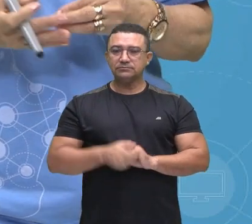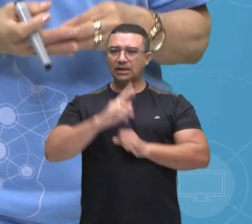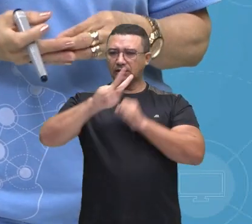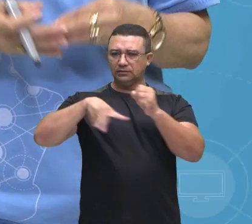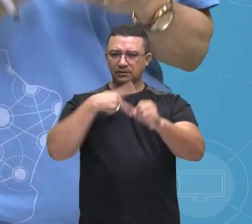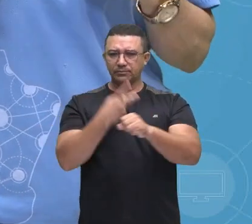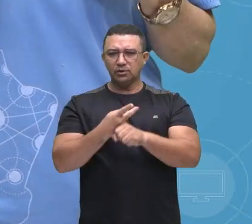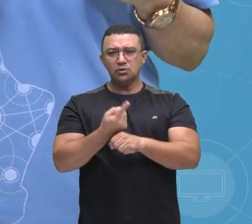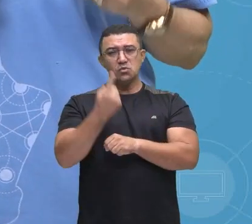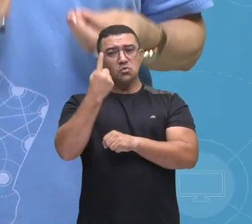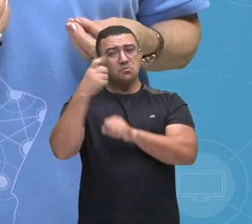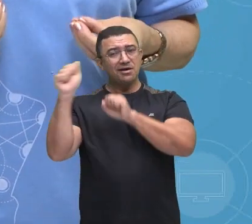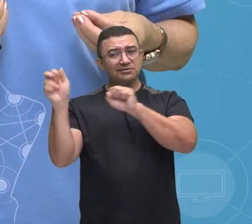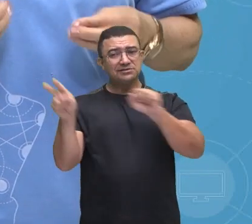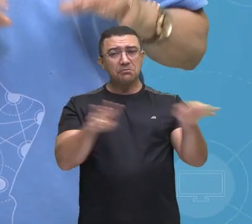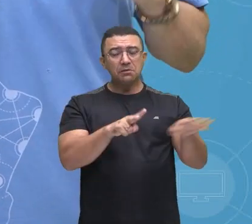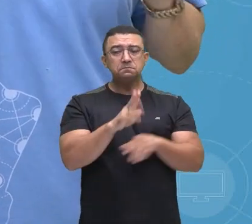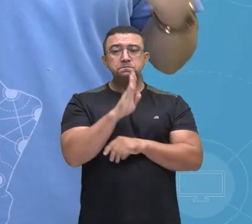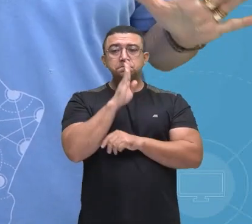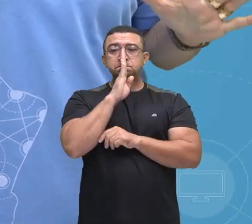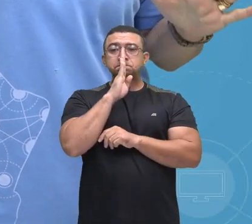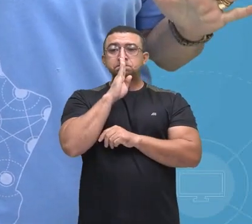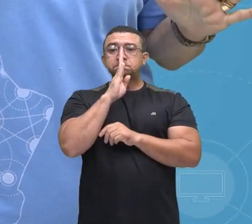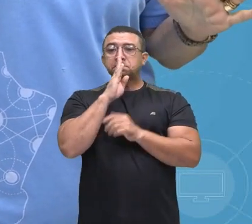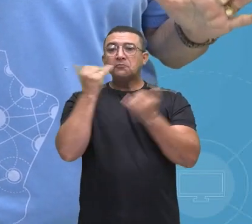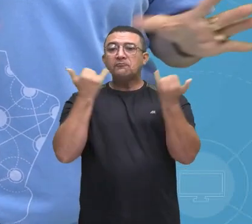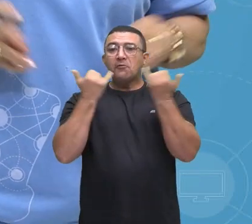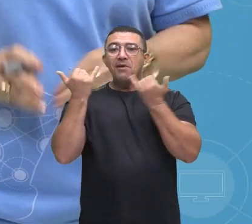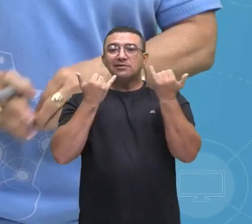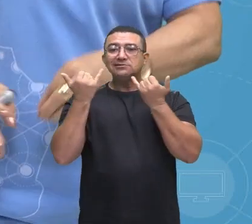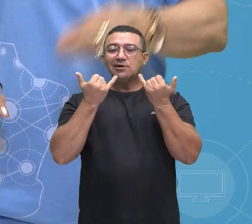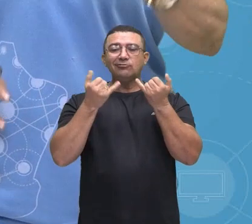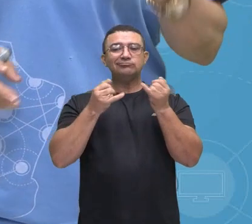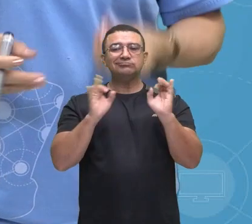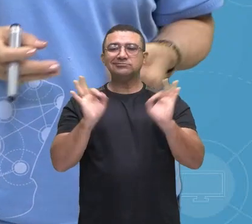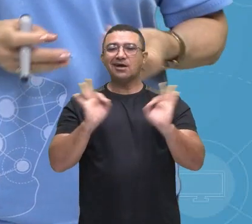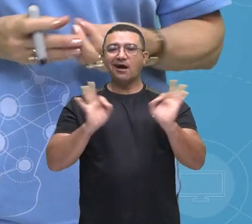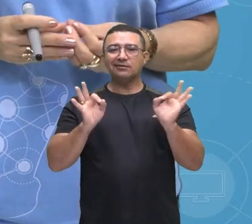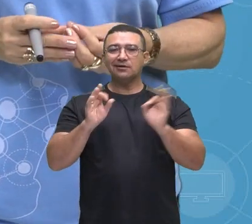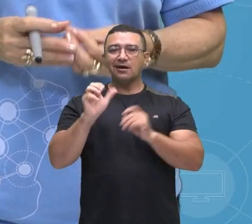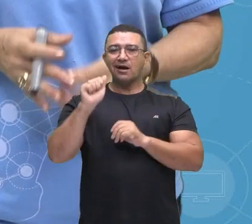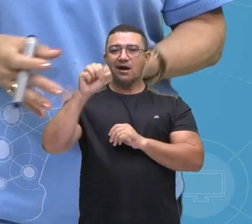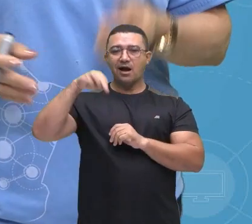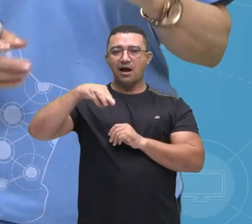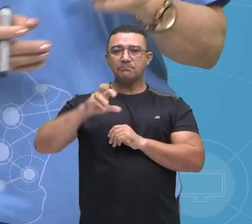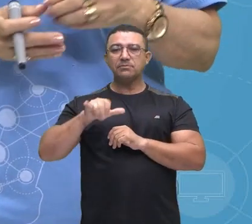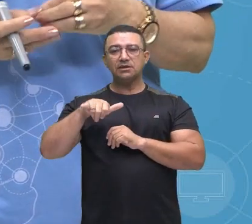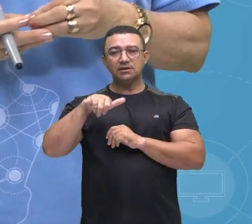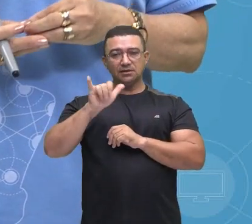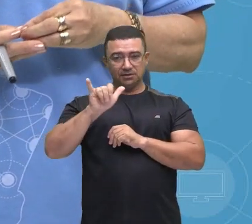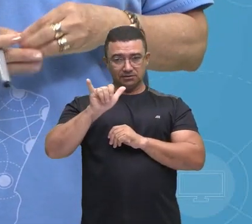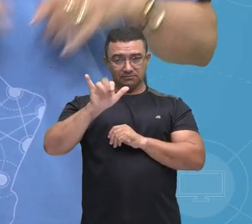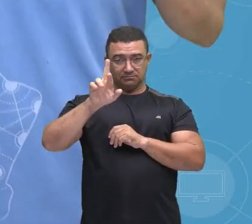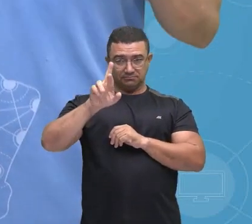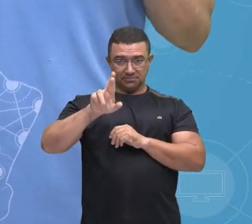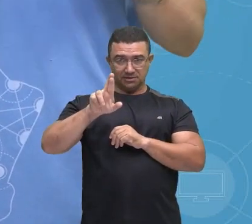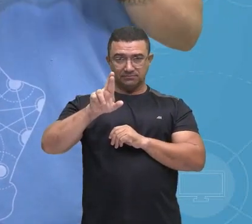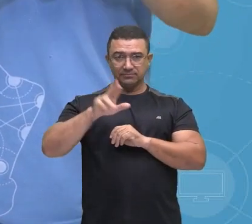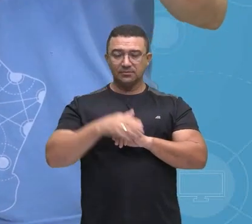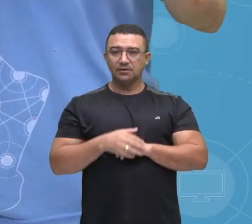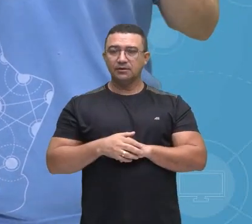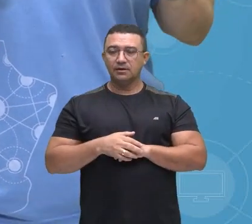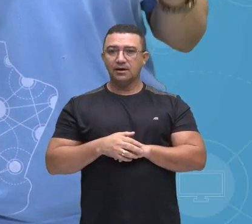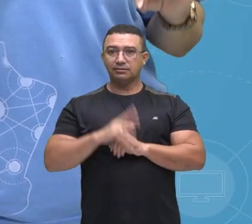depois de uma semana de silêncio, né, que ela não tinha notícia do Amir, o telefone tocou. Era o Amir.